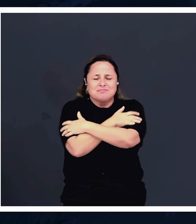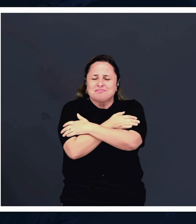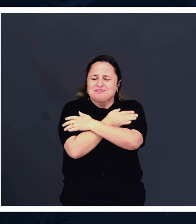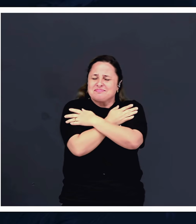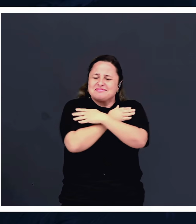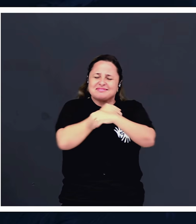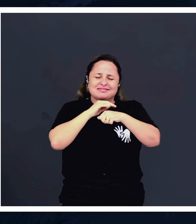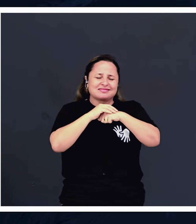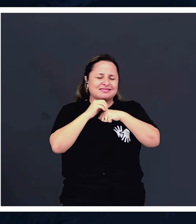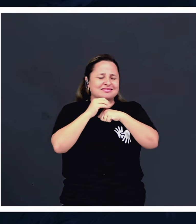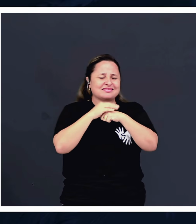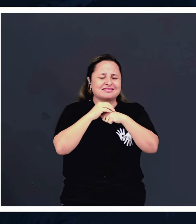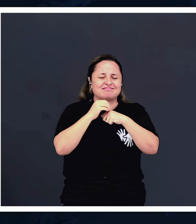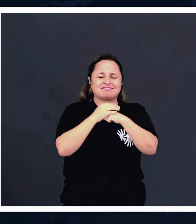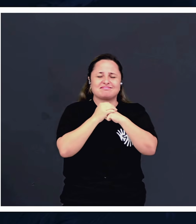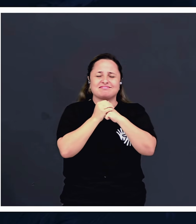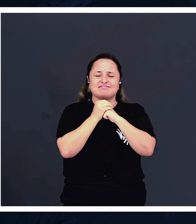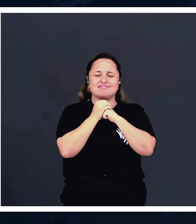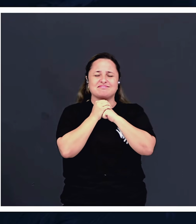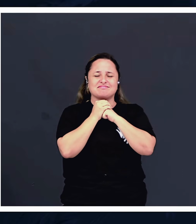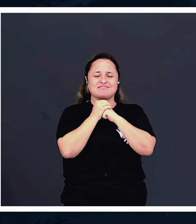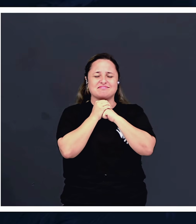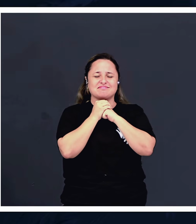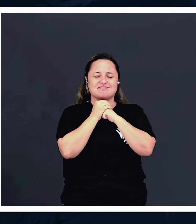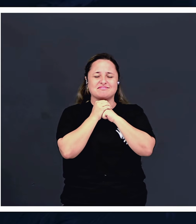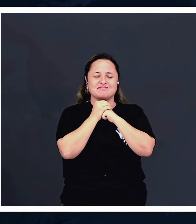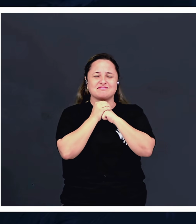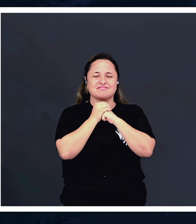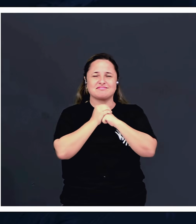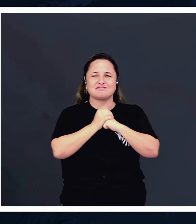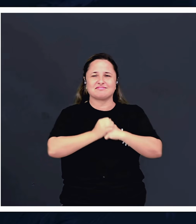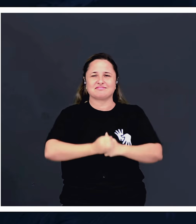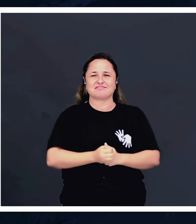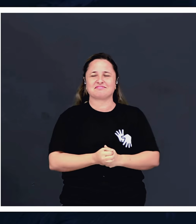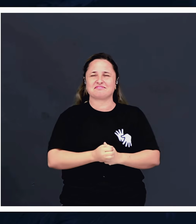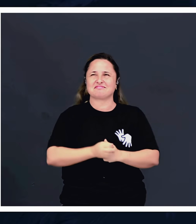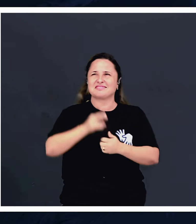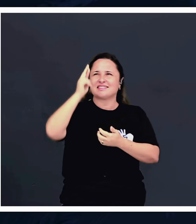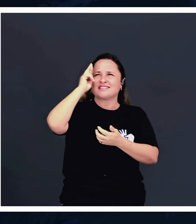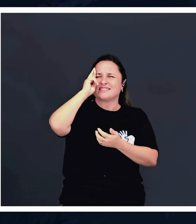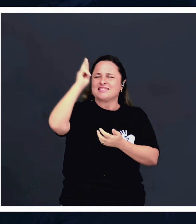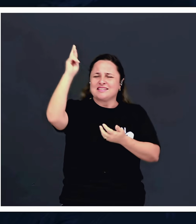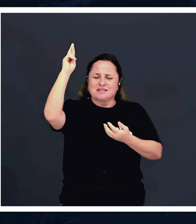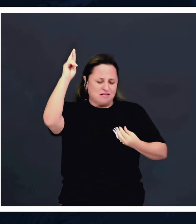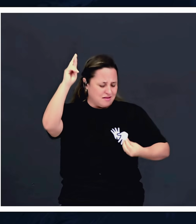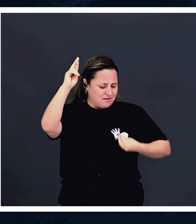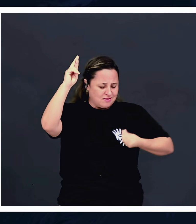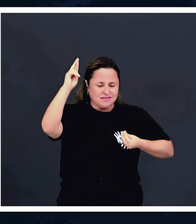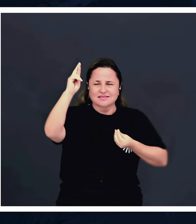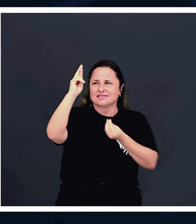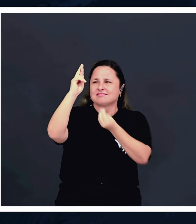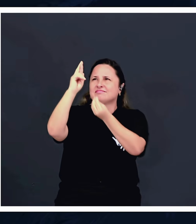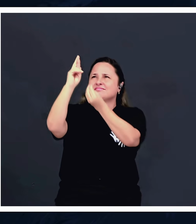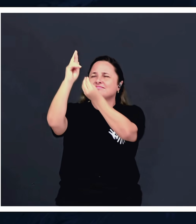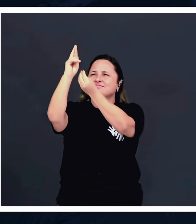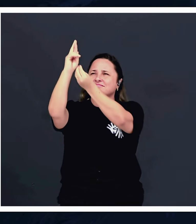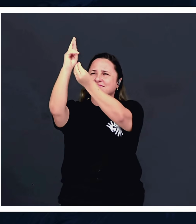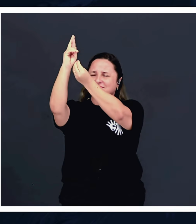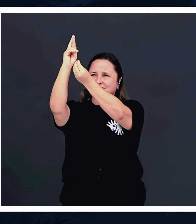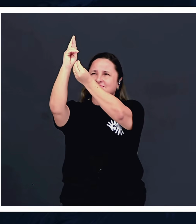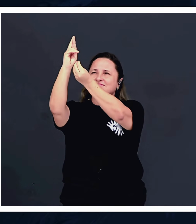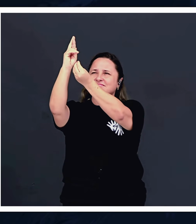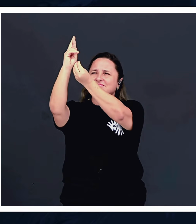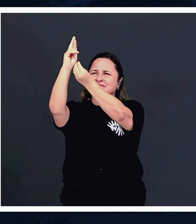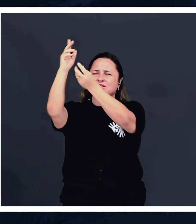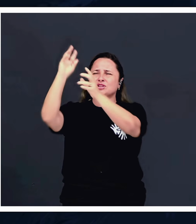teu afago, sentir o teu carinho. Senhor, toma as nossas vidas em tuas mãos. Faça